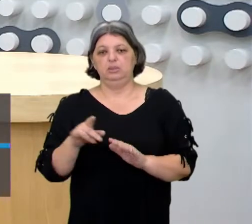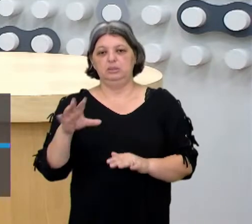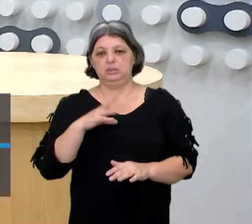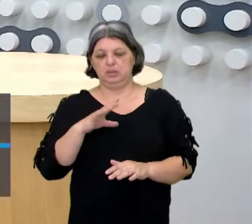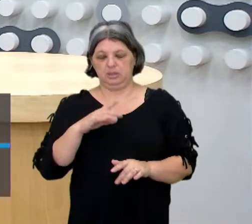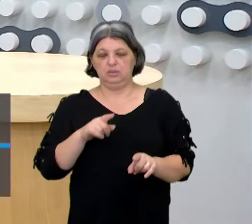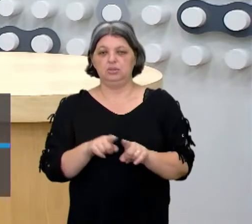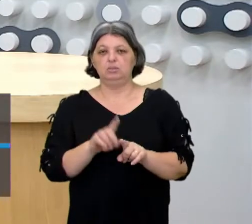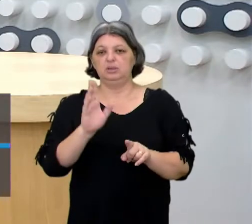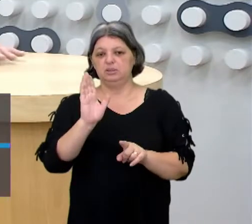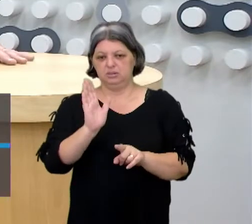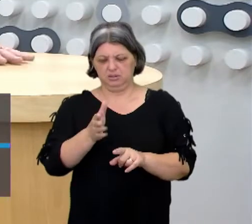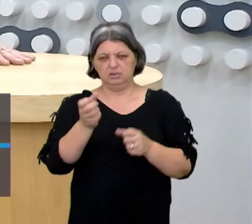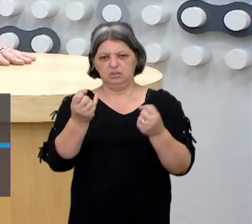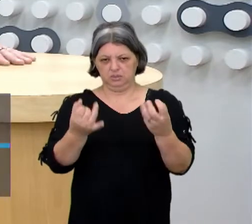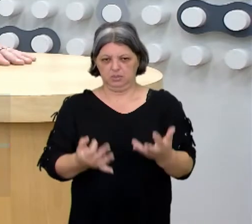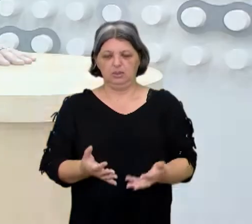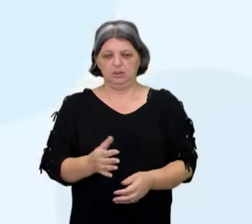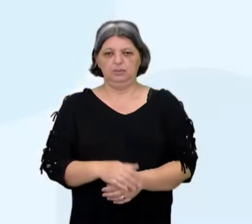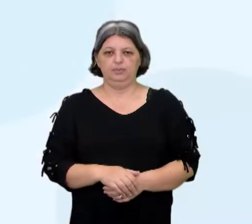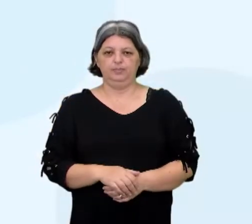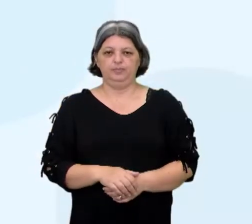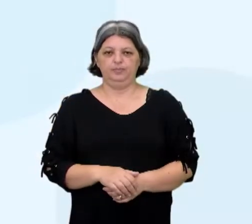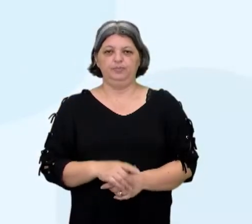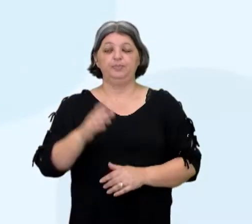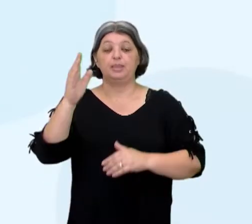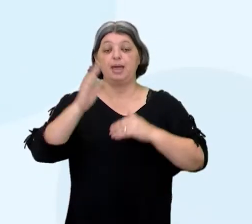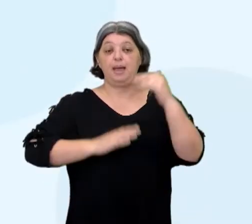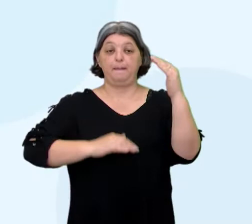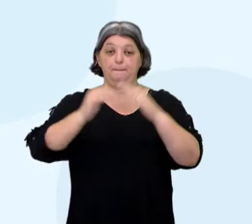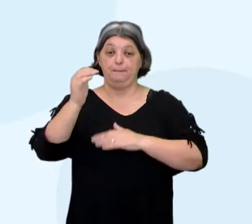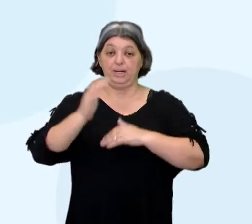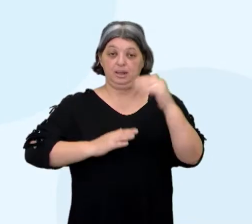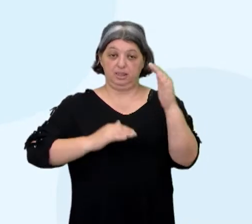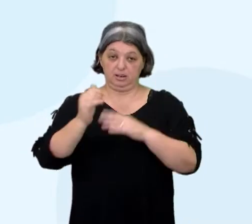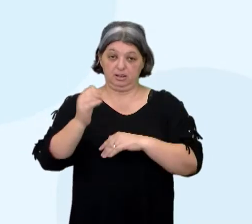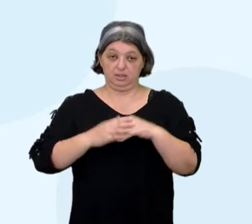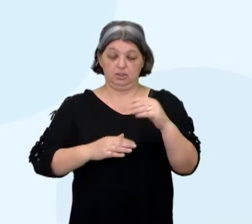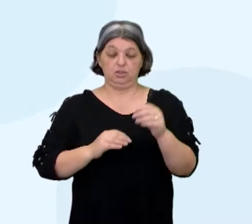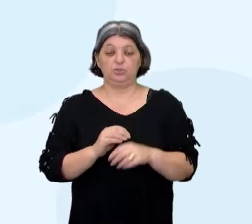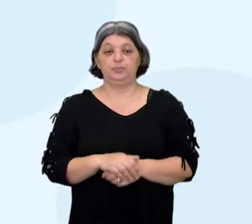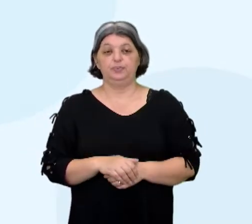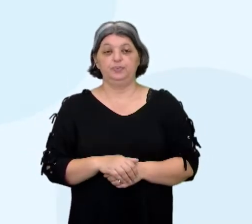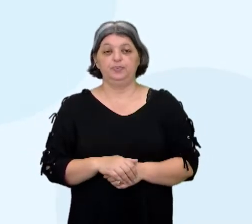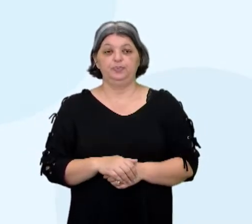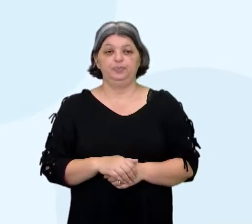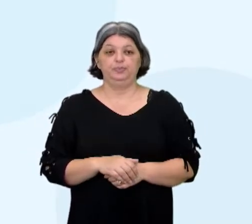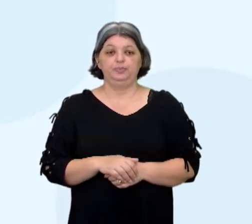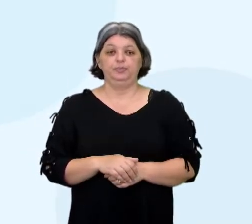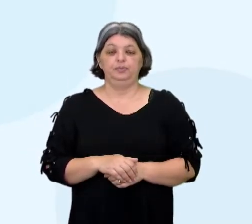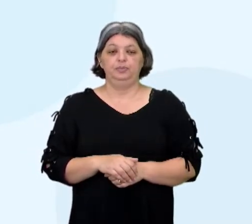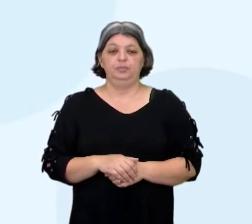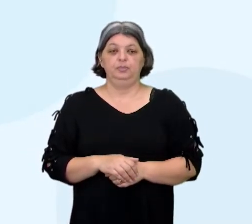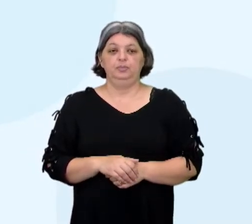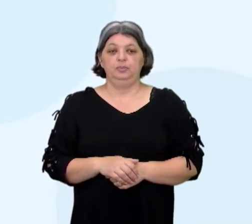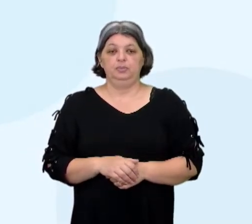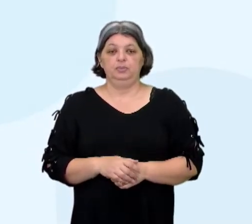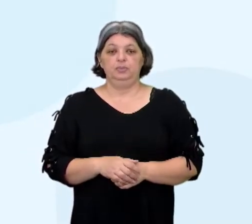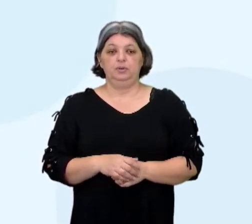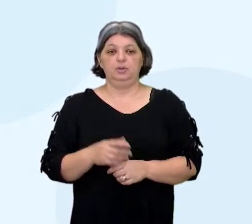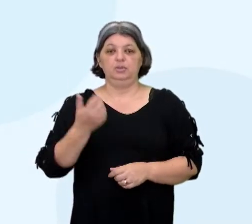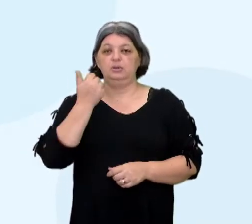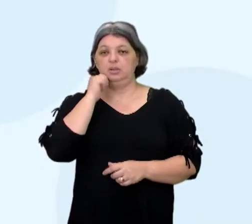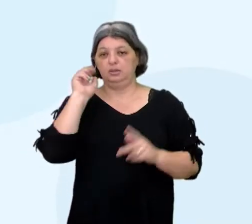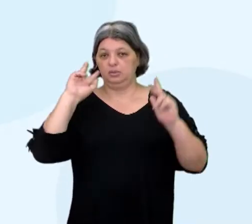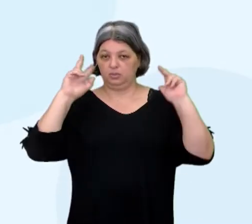com vocês aí. Vamos ver aí as habilidades do currículo paulista. Então, as habilidades do currículo paulista está lá das ciências